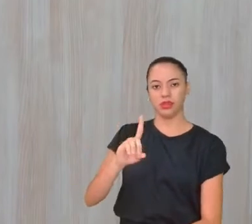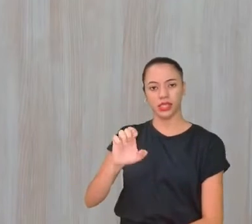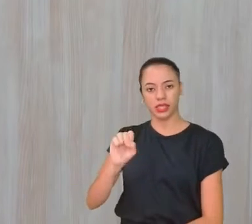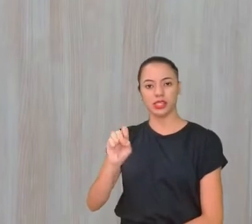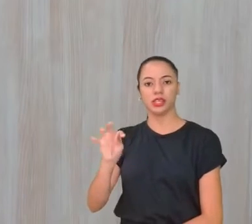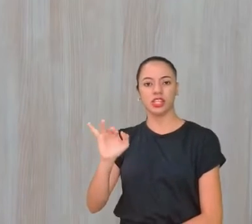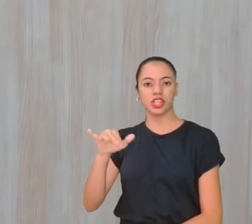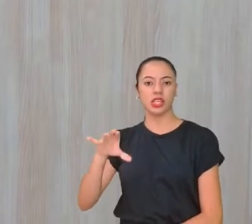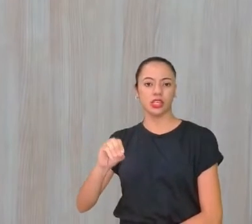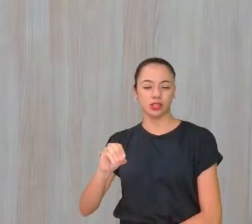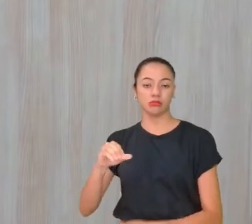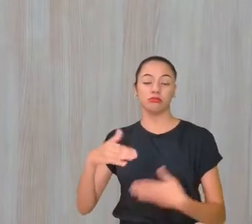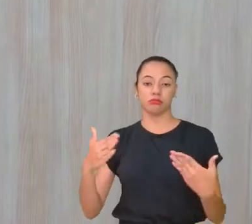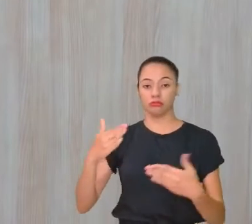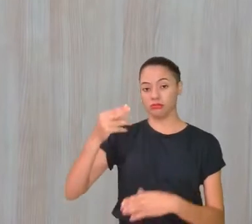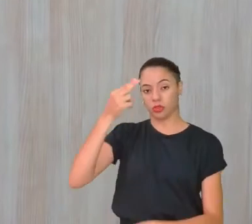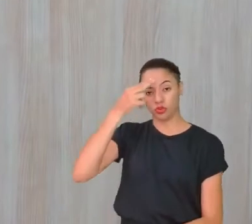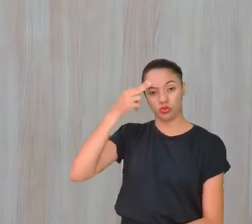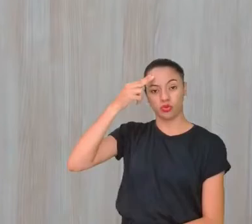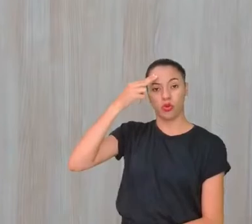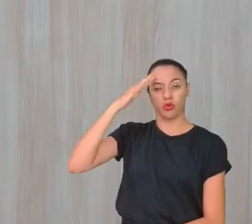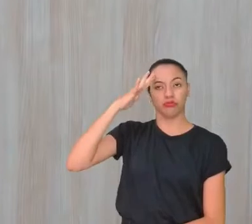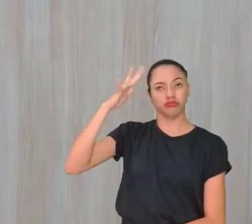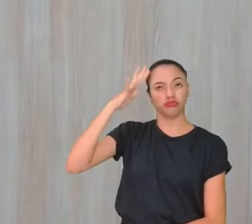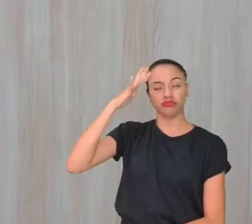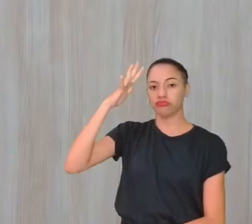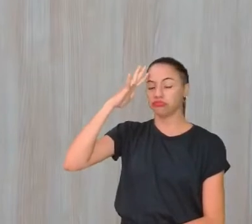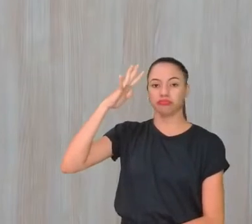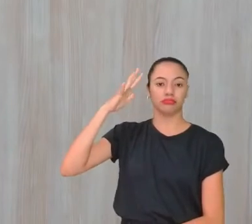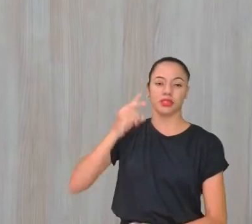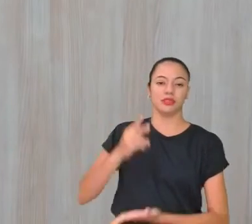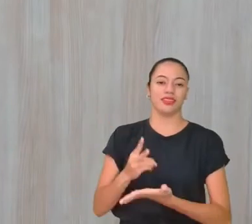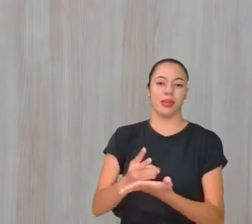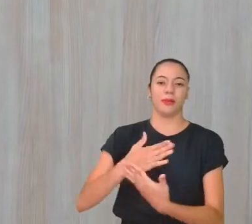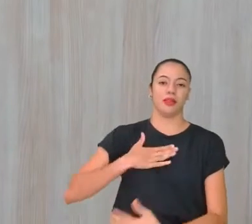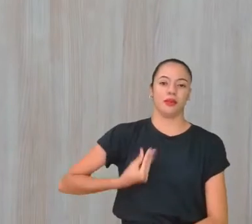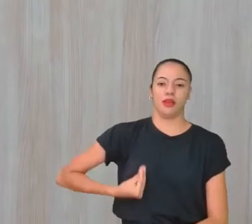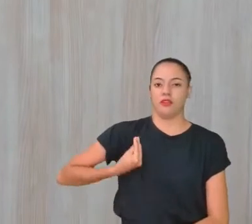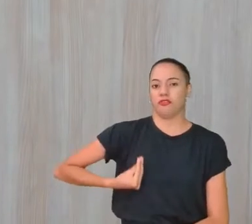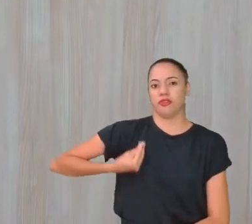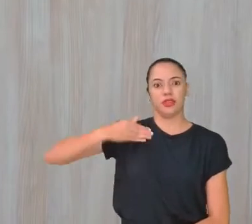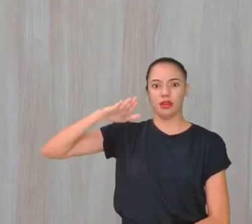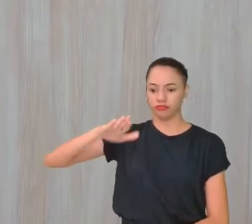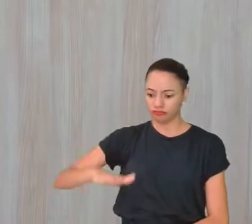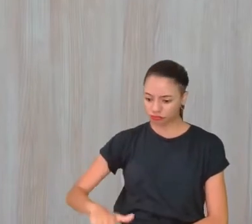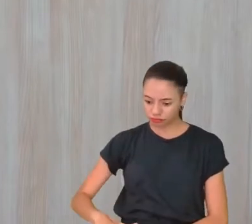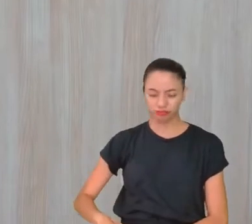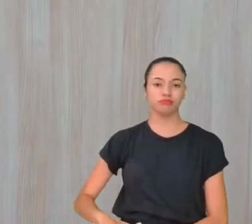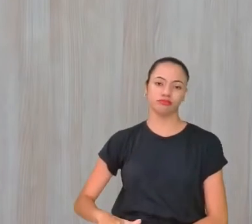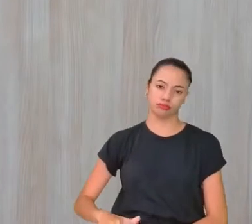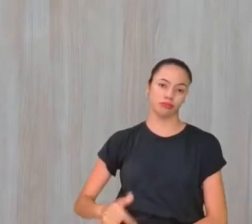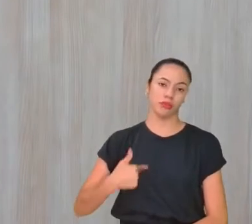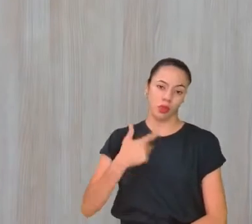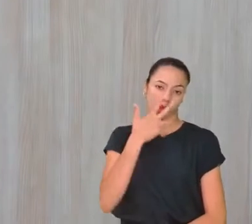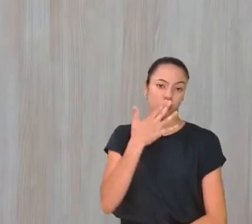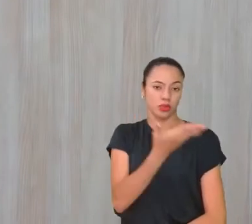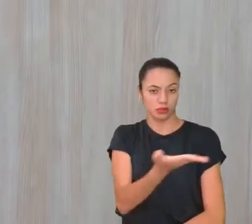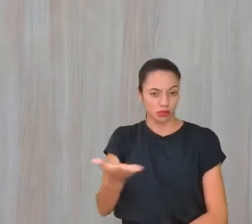sonhos fazem parte da minha vida desde pequeno, e acredito que vocês também